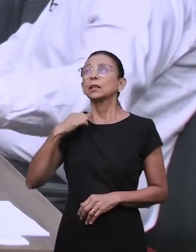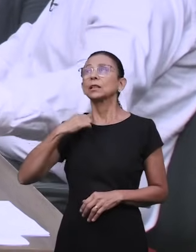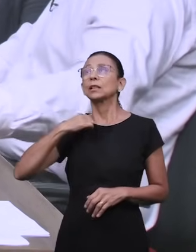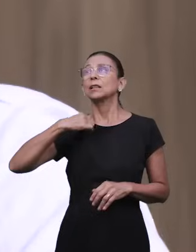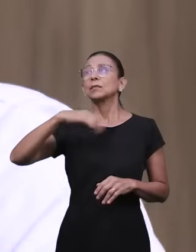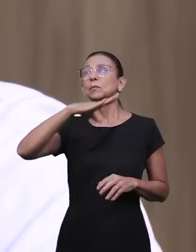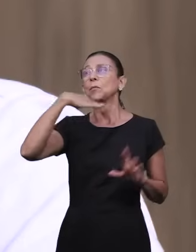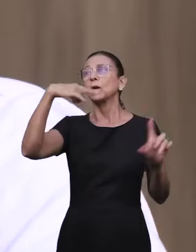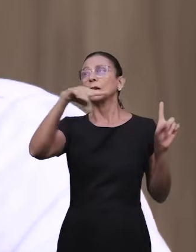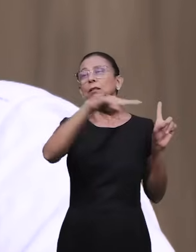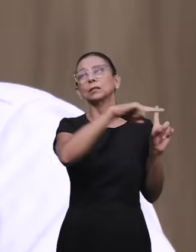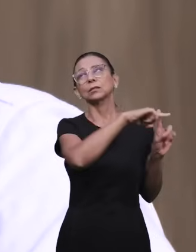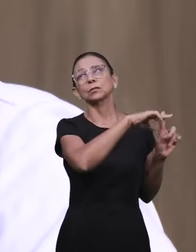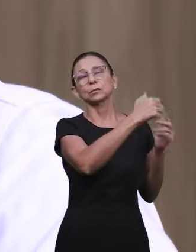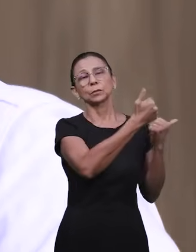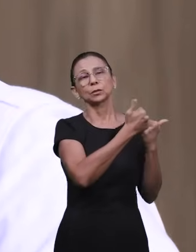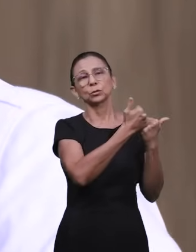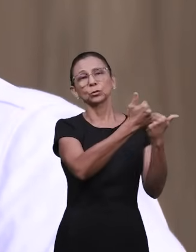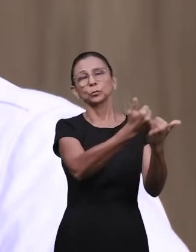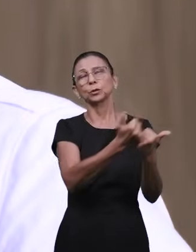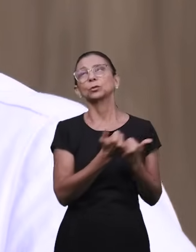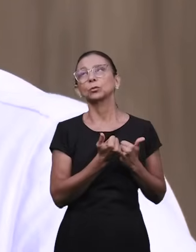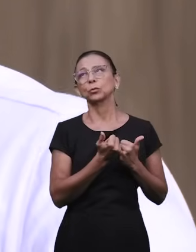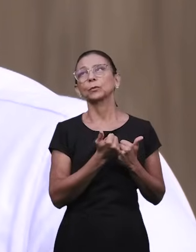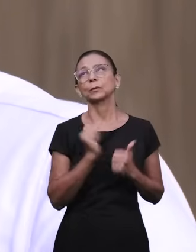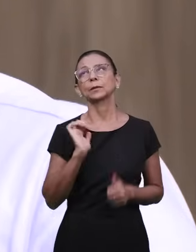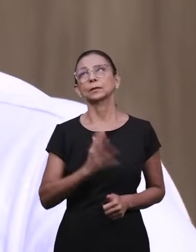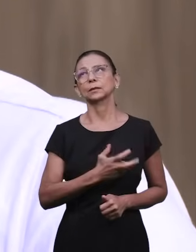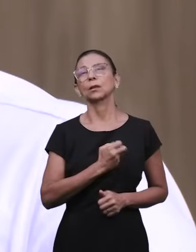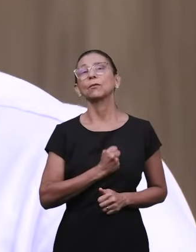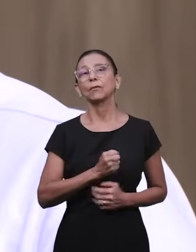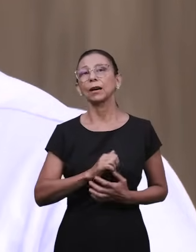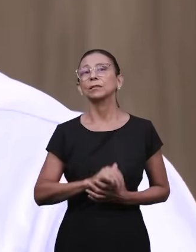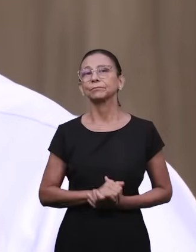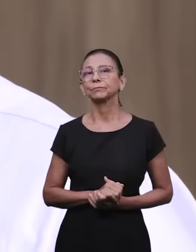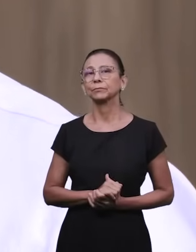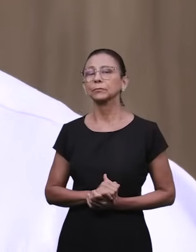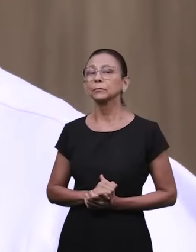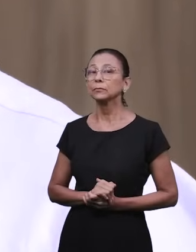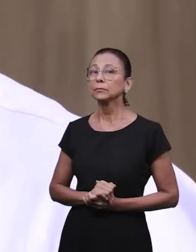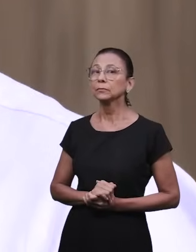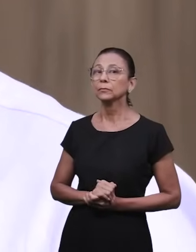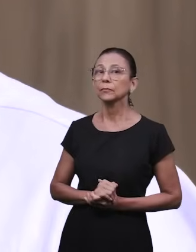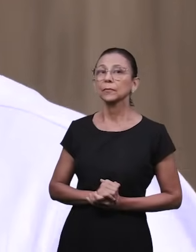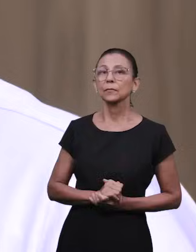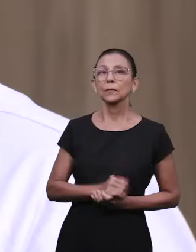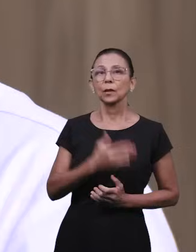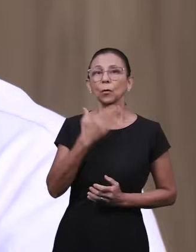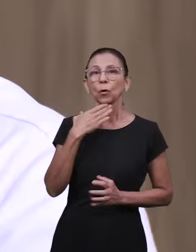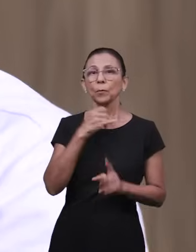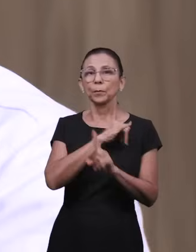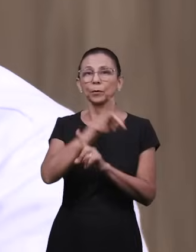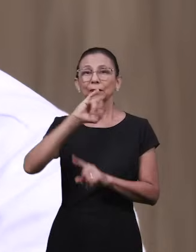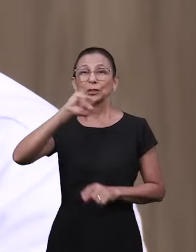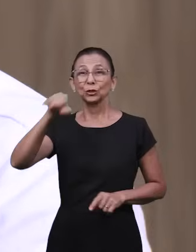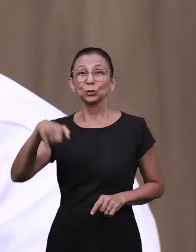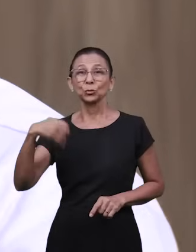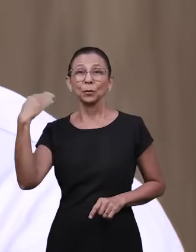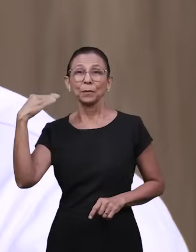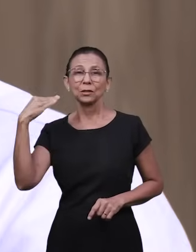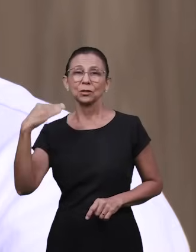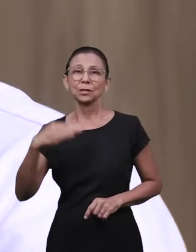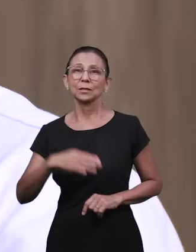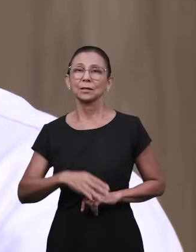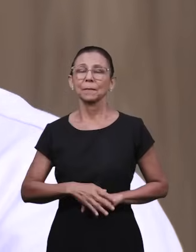profecia citada pelo primo, né, de Jesus, que é o profeta João Batista. Eis o Cordeiro de Deus que tira